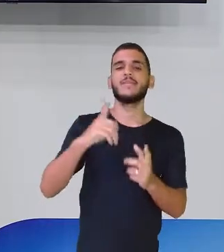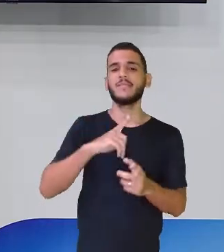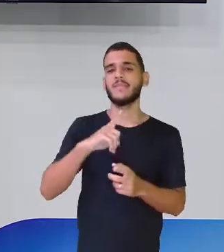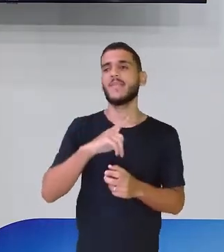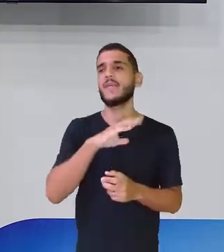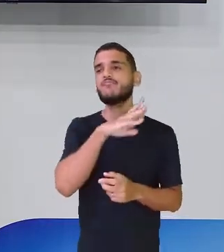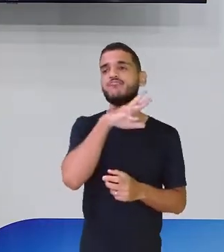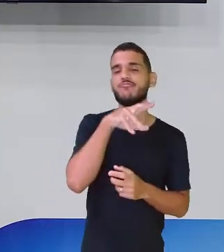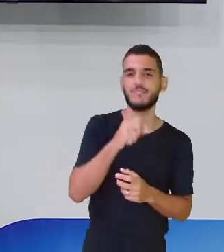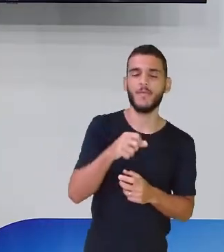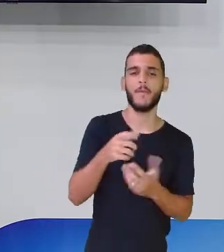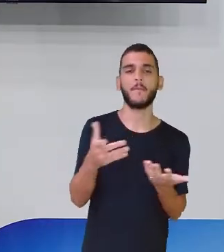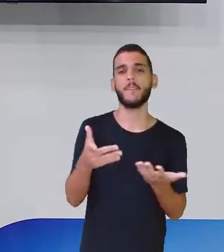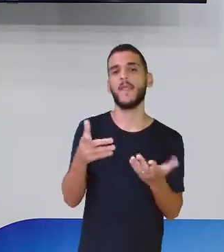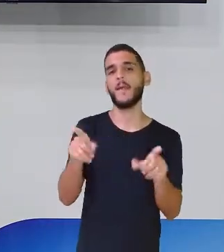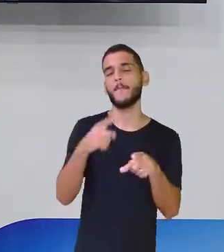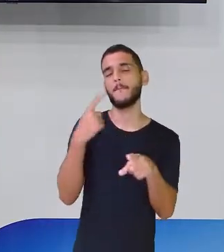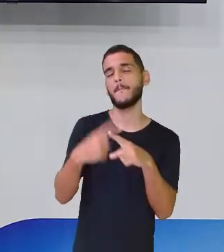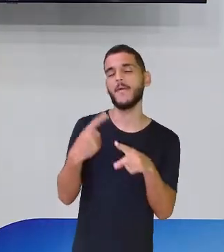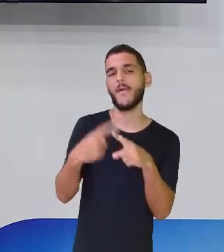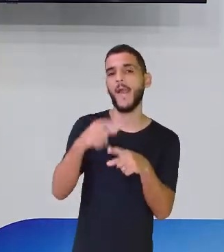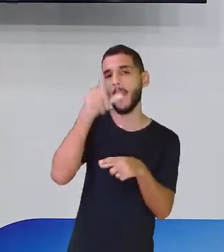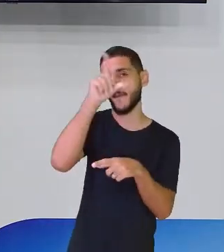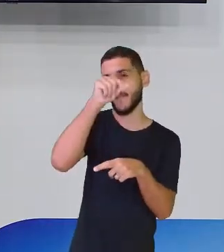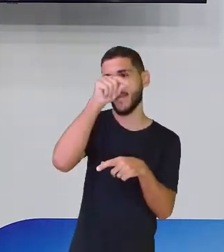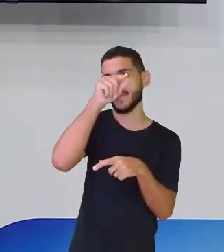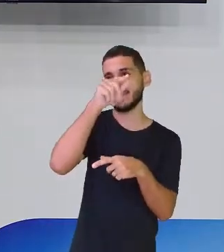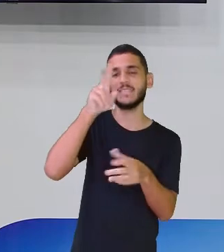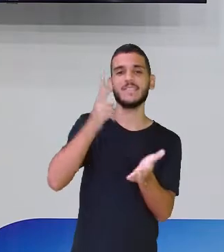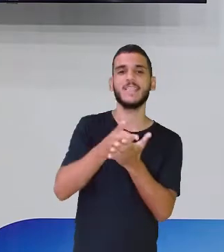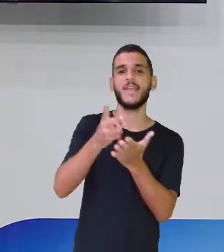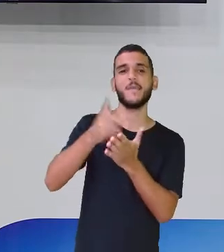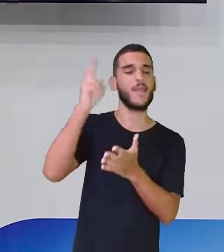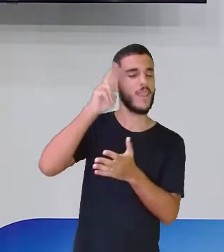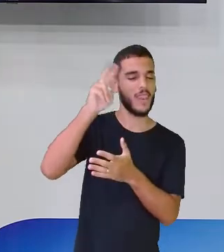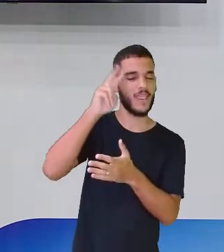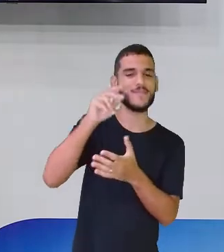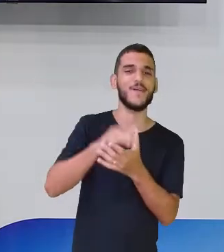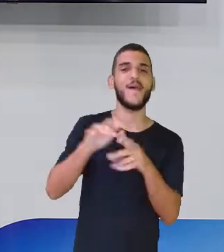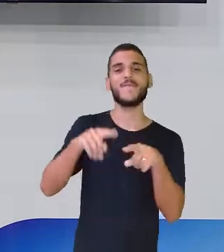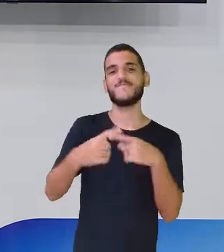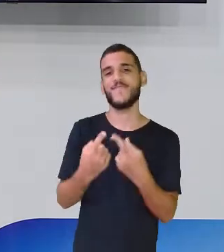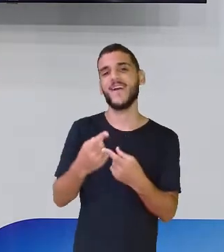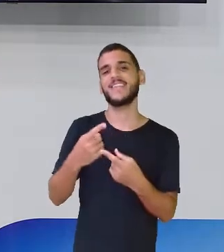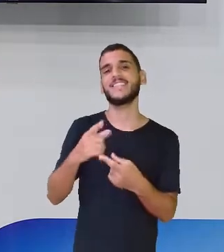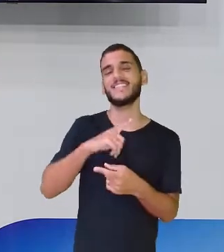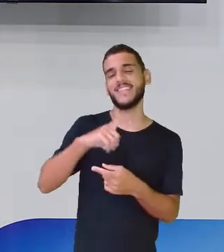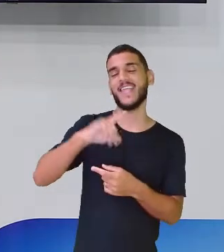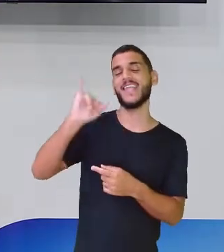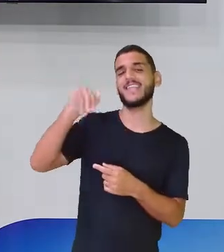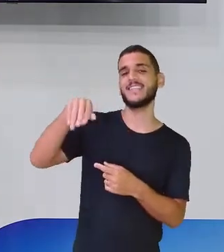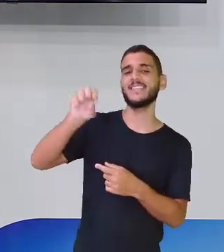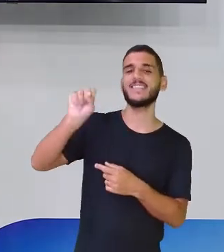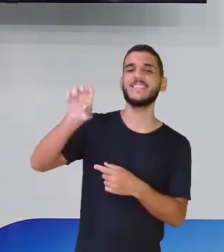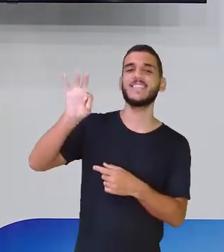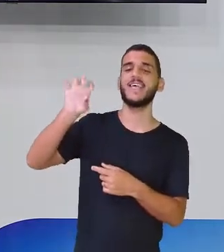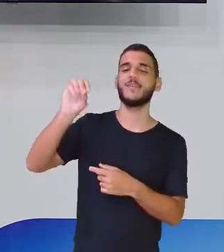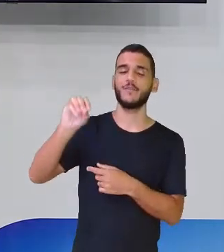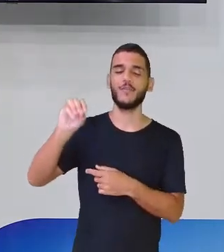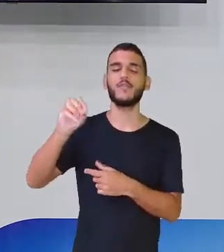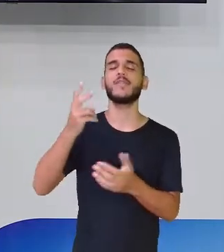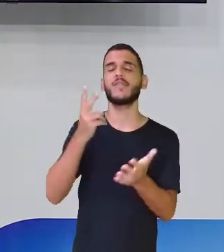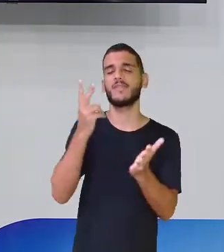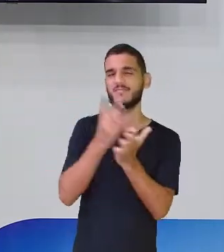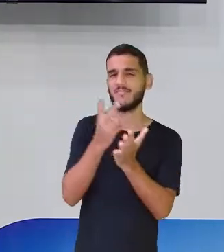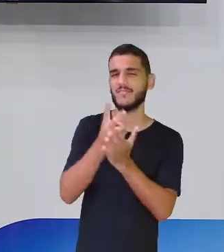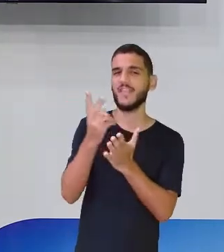pássaro a gente sempre lembra. E a gente não lembra muito dos insetos, mas eles produzem muito som, né? Não